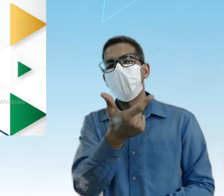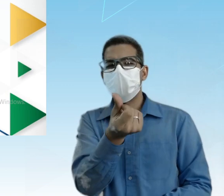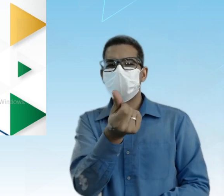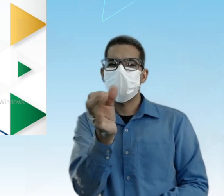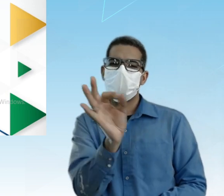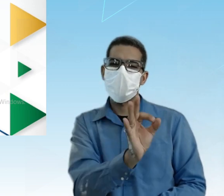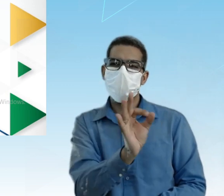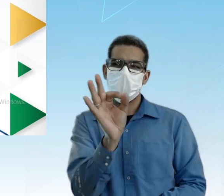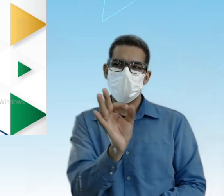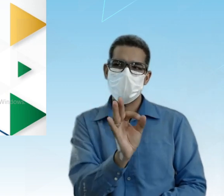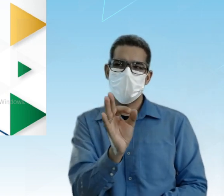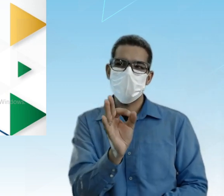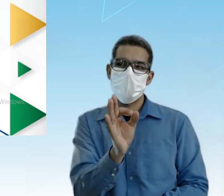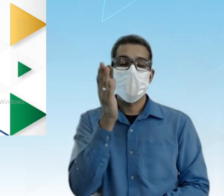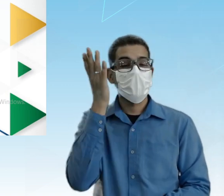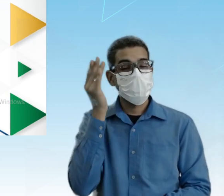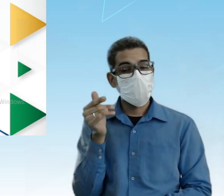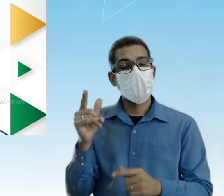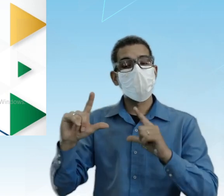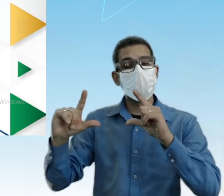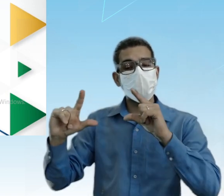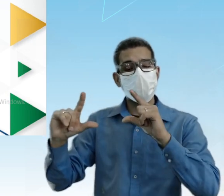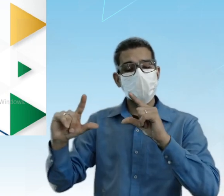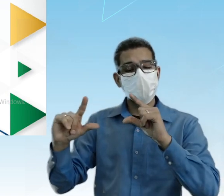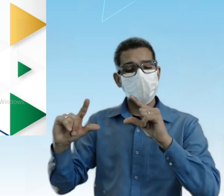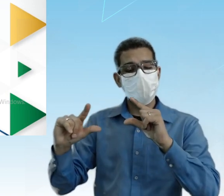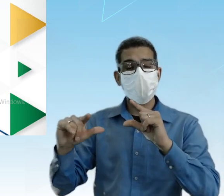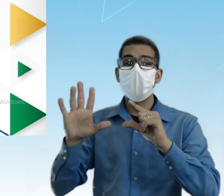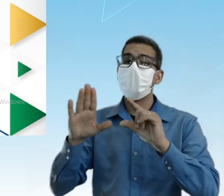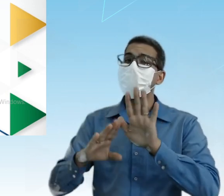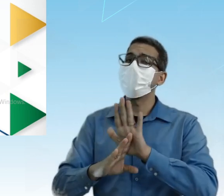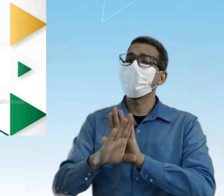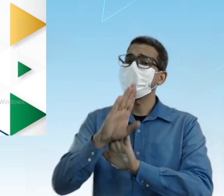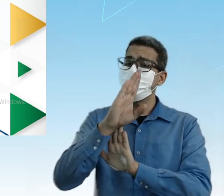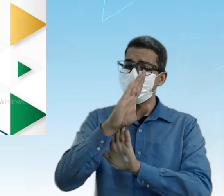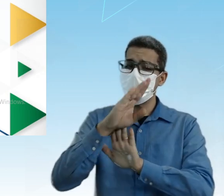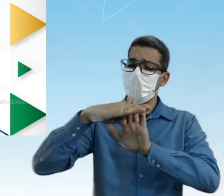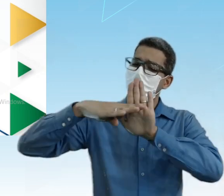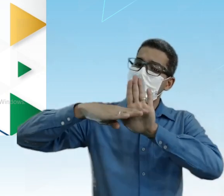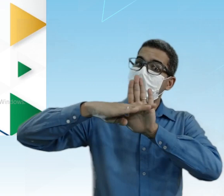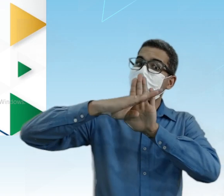26%. Mesmo caindo, ela está alta ainda, tá, gente?